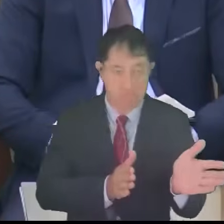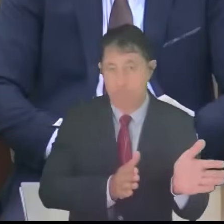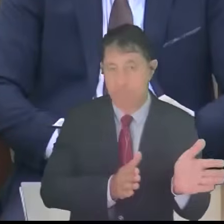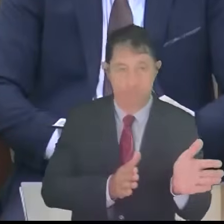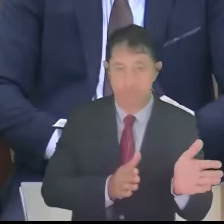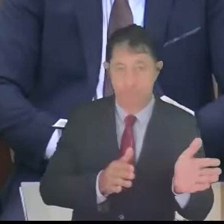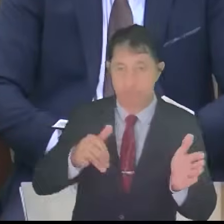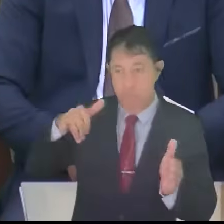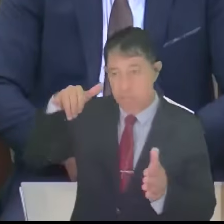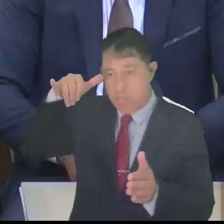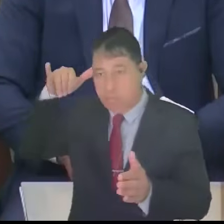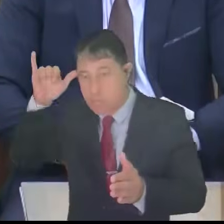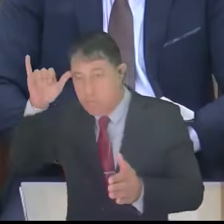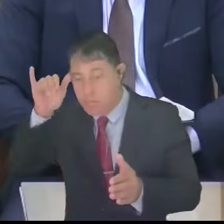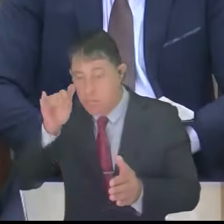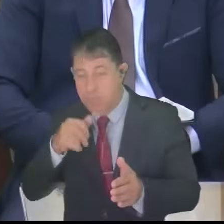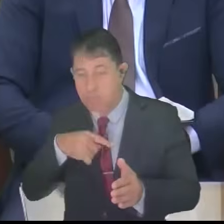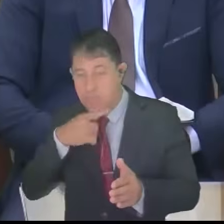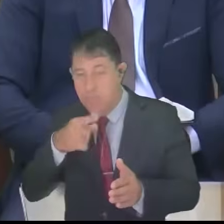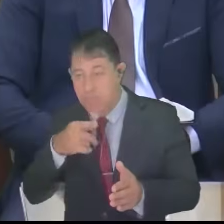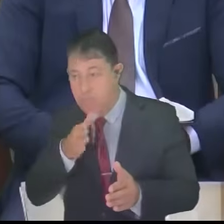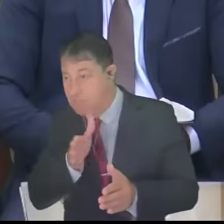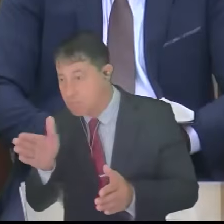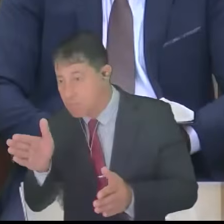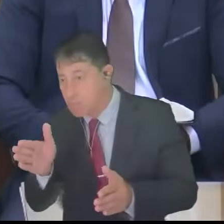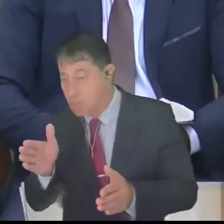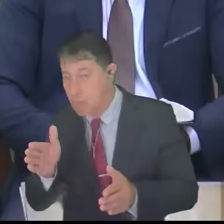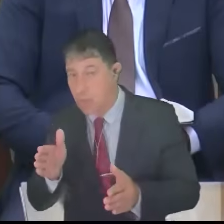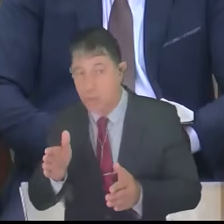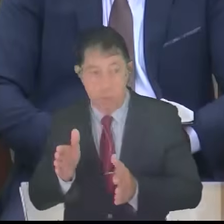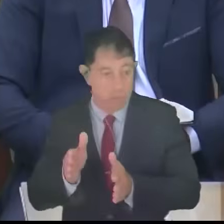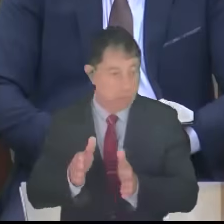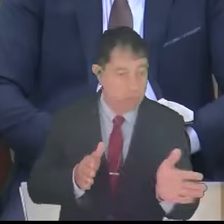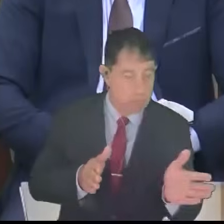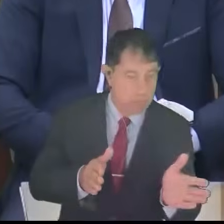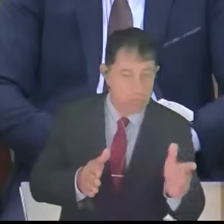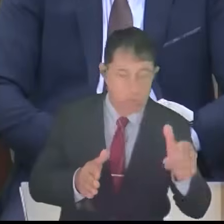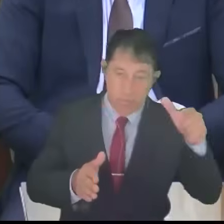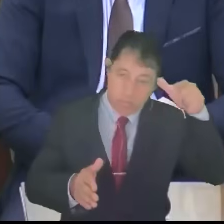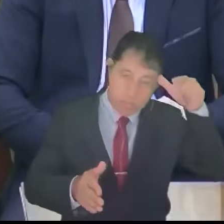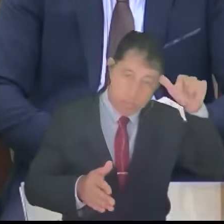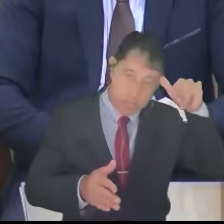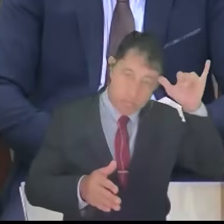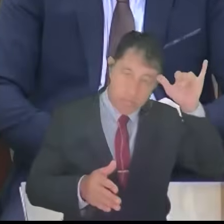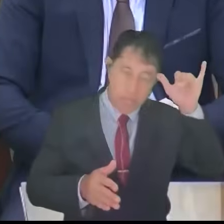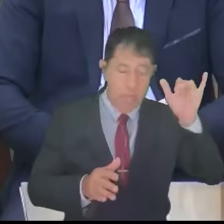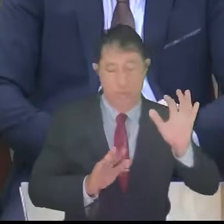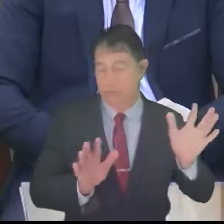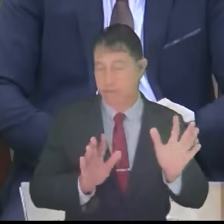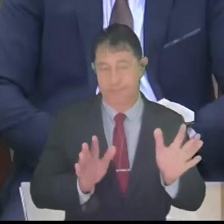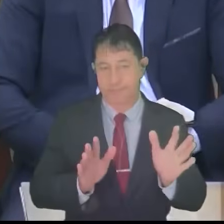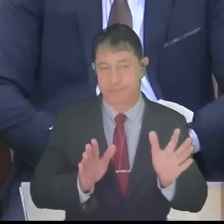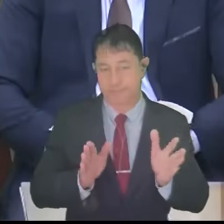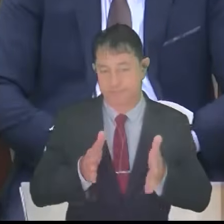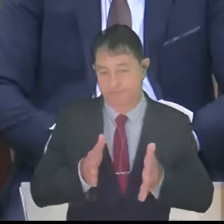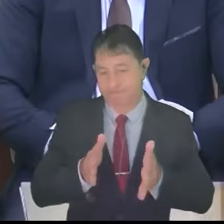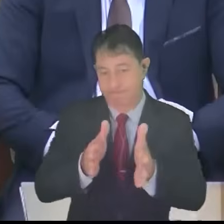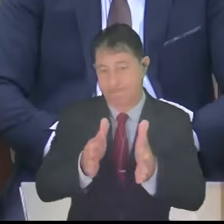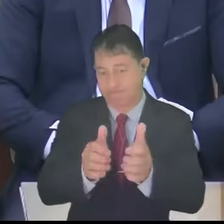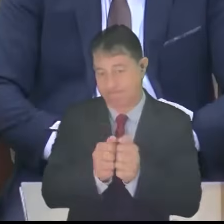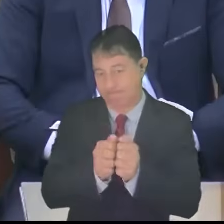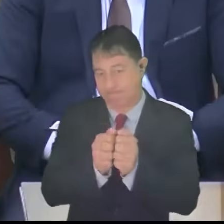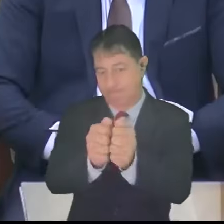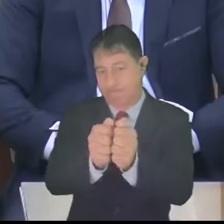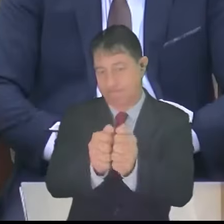eles aprumam com o mesmo caminho, eles aprumam com o mesmo destino. Assim é o crente, aquele